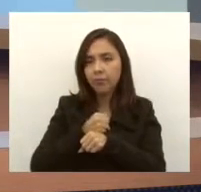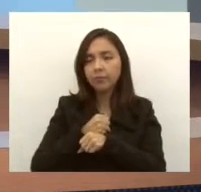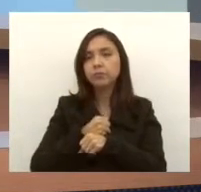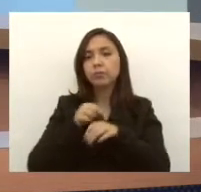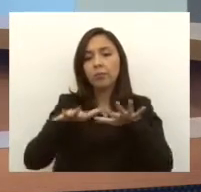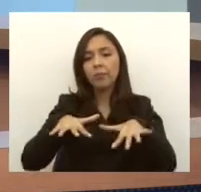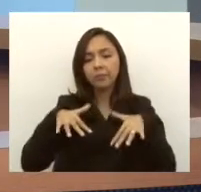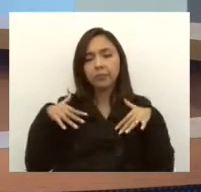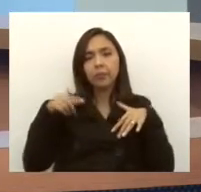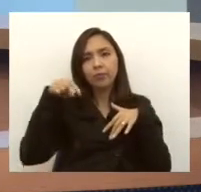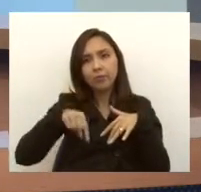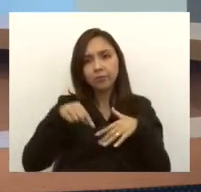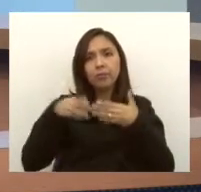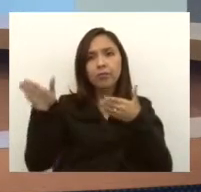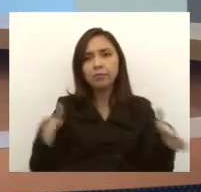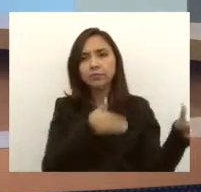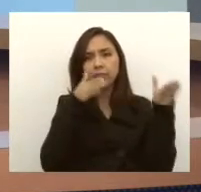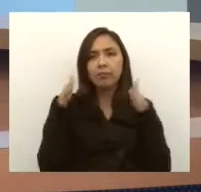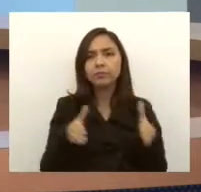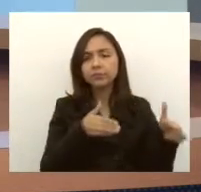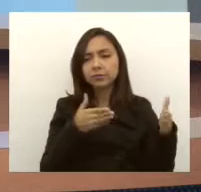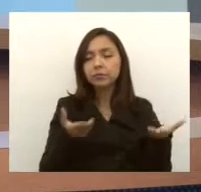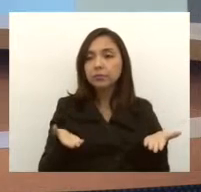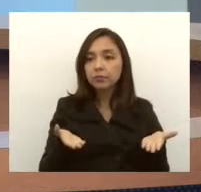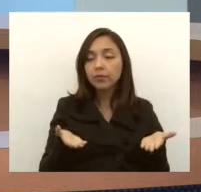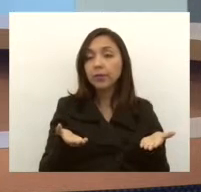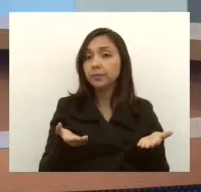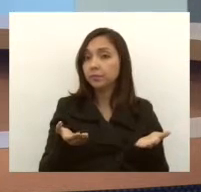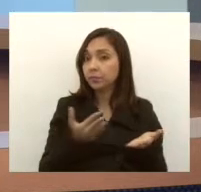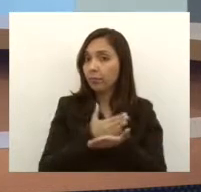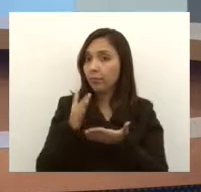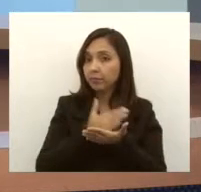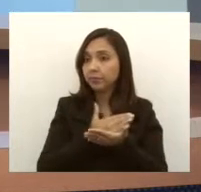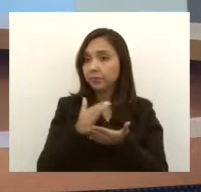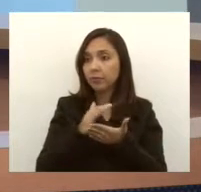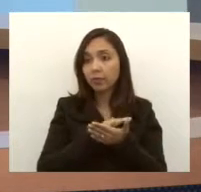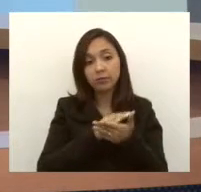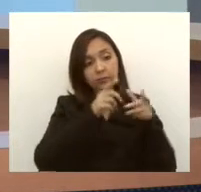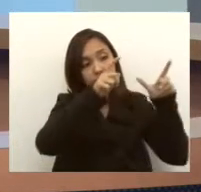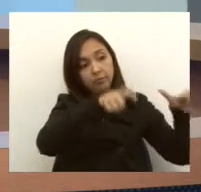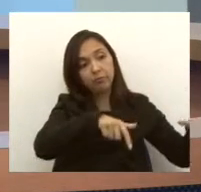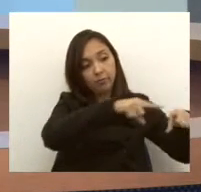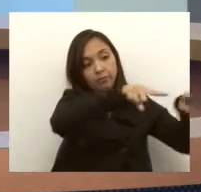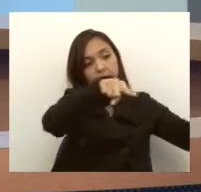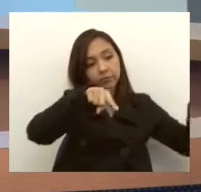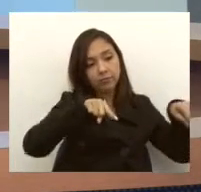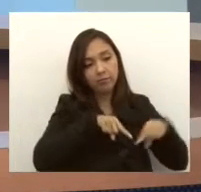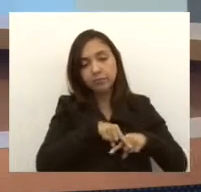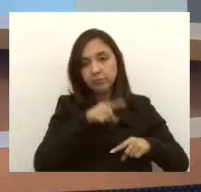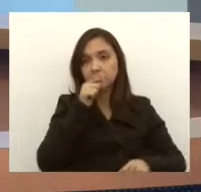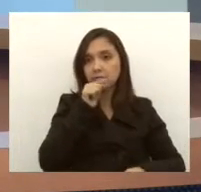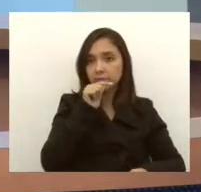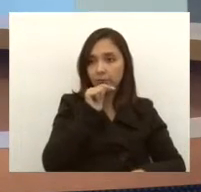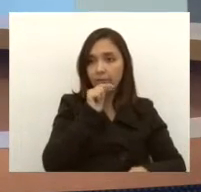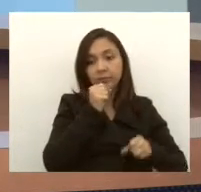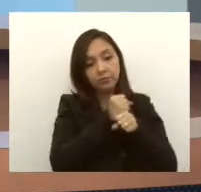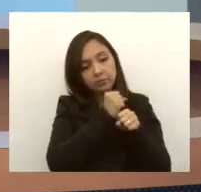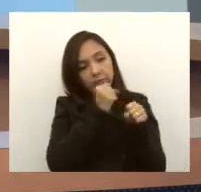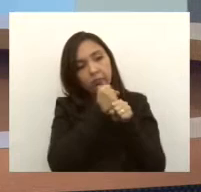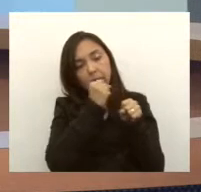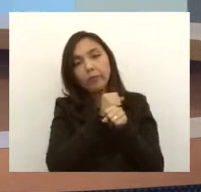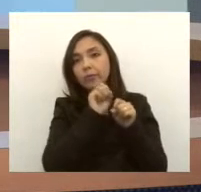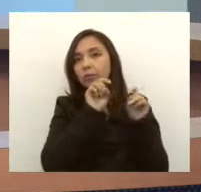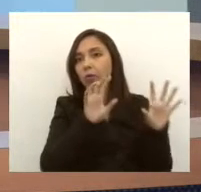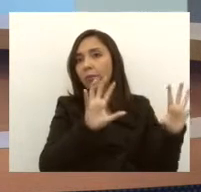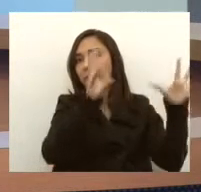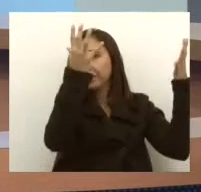sessões nesta casa. Diga-se de passagem, alguns reservatórios foram construídos só para